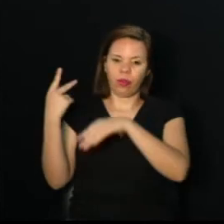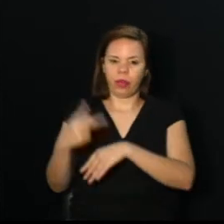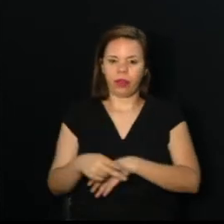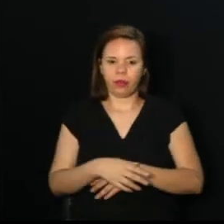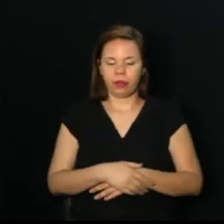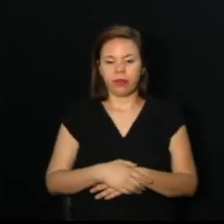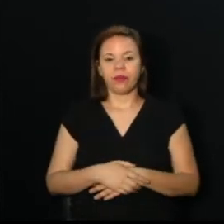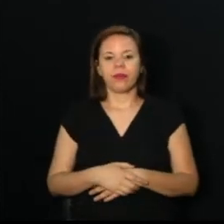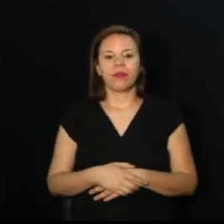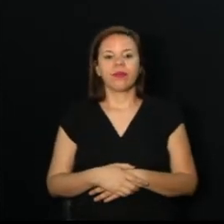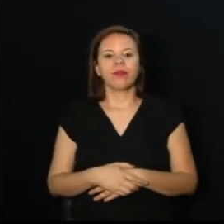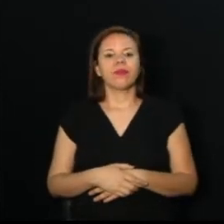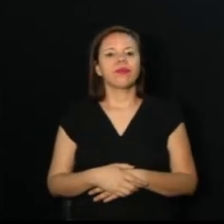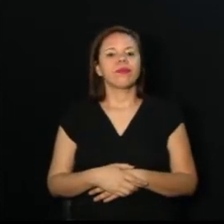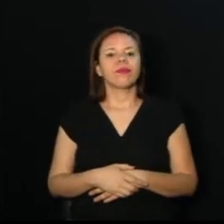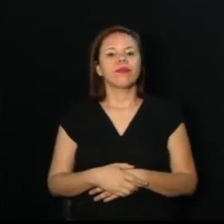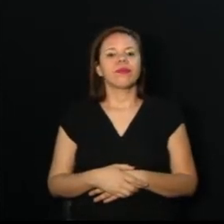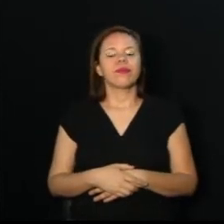desenvolvimento.